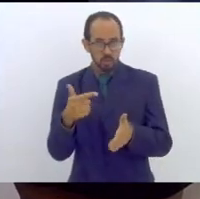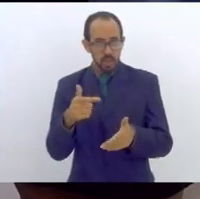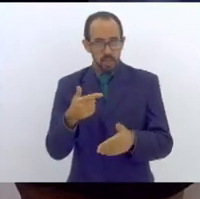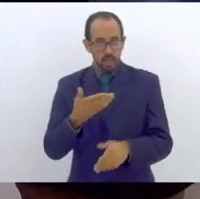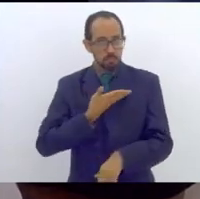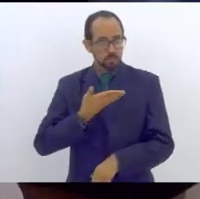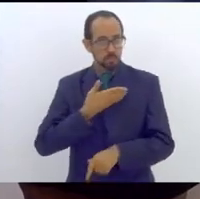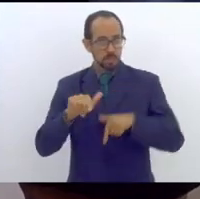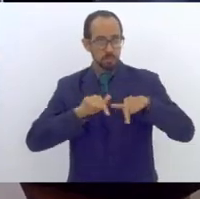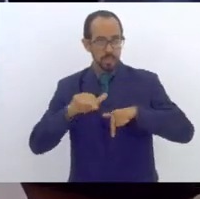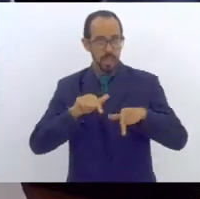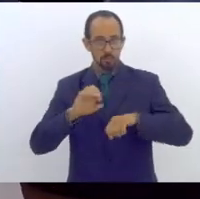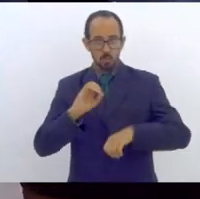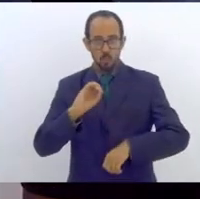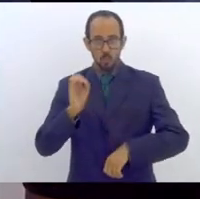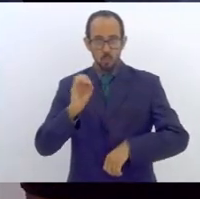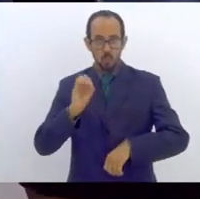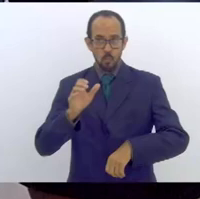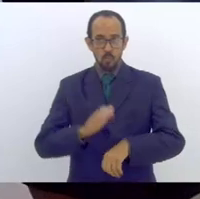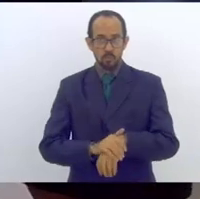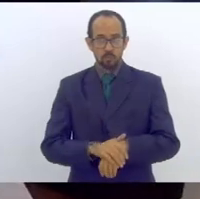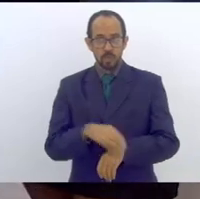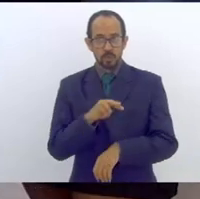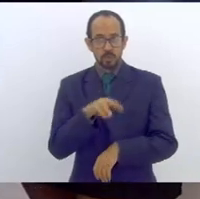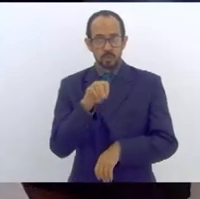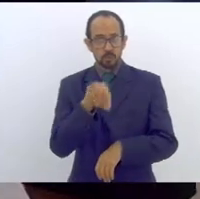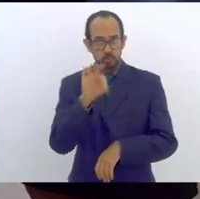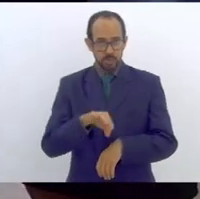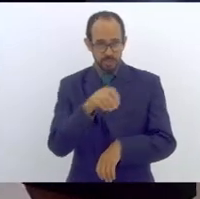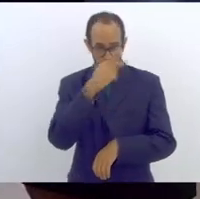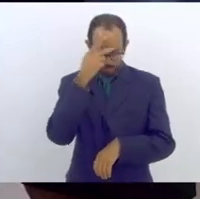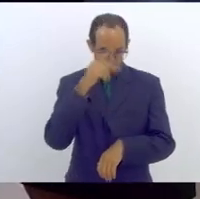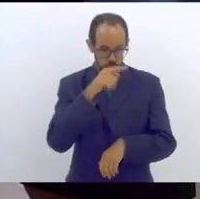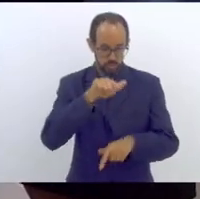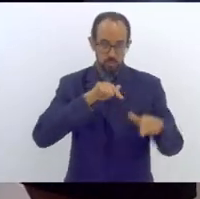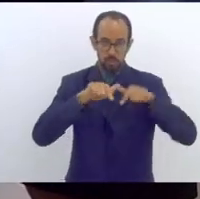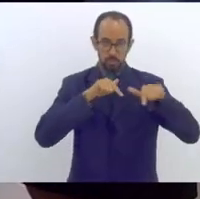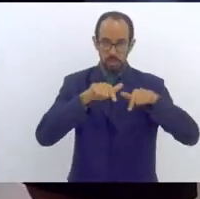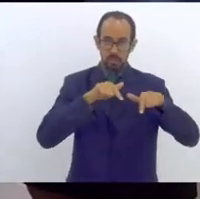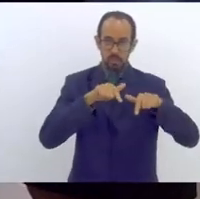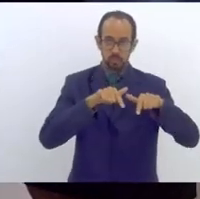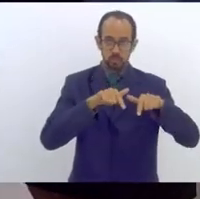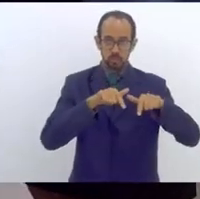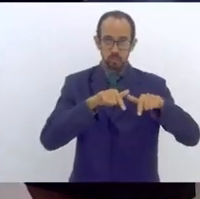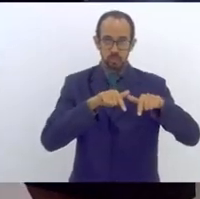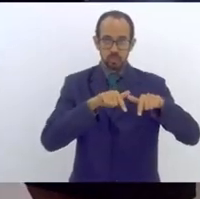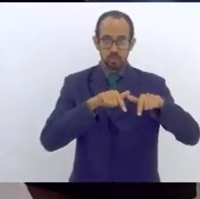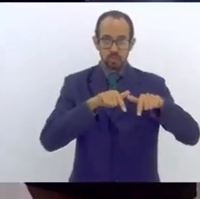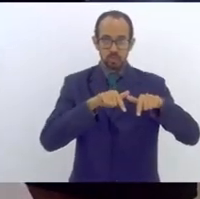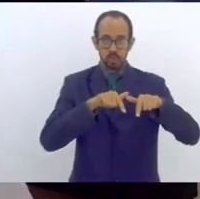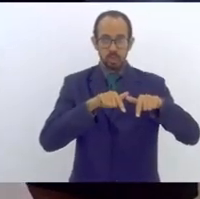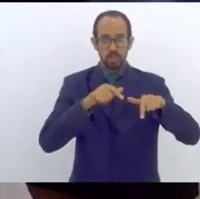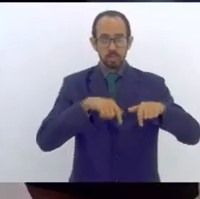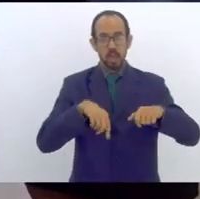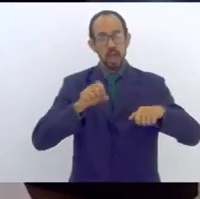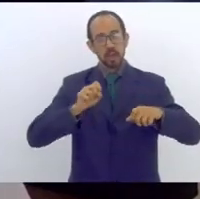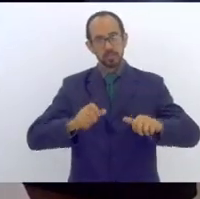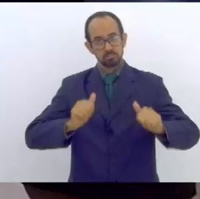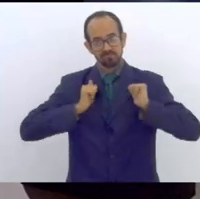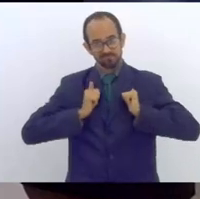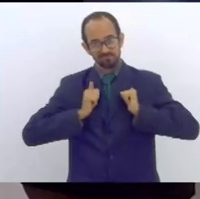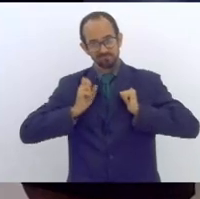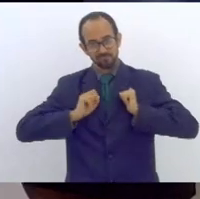as pessoas estão entrando em colapso e 30% dessas pessoas que estão trabalhando gente o mais interessante é isso 30% estão é abono permanência